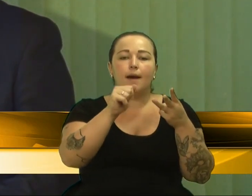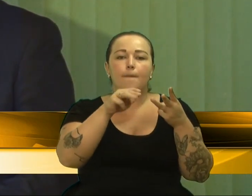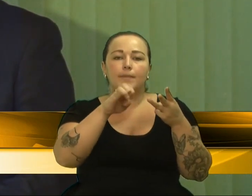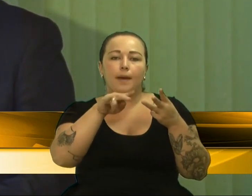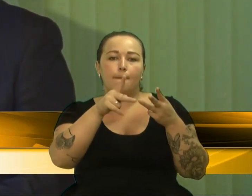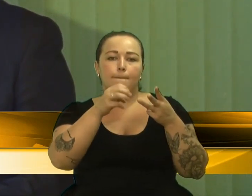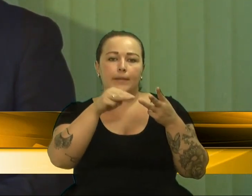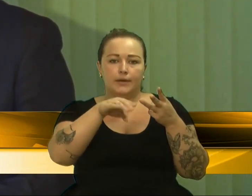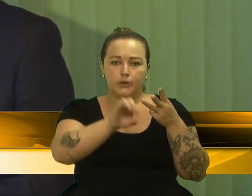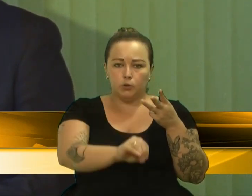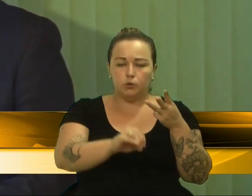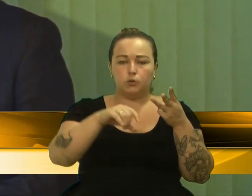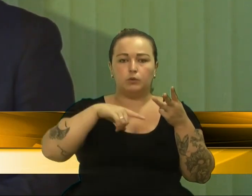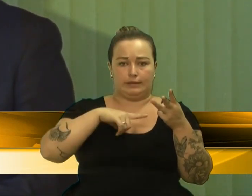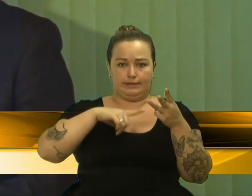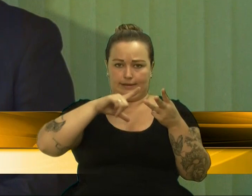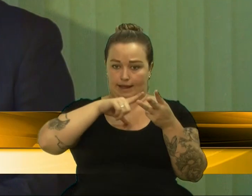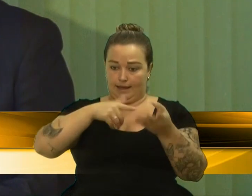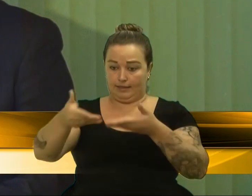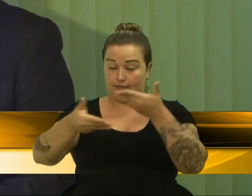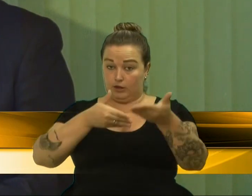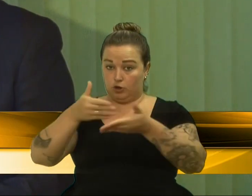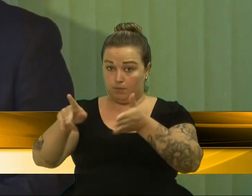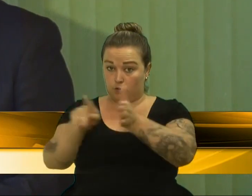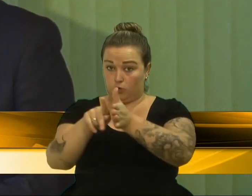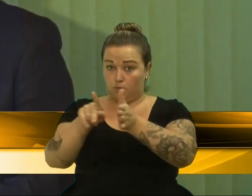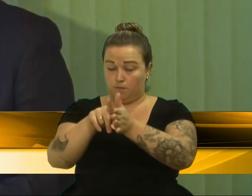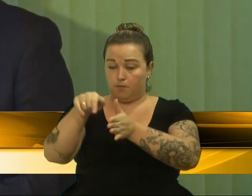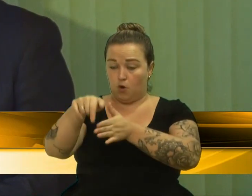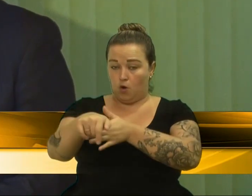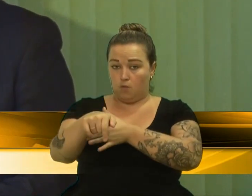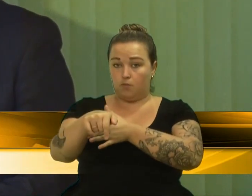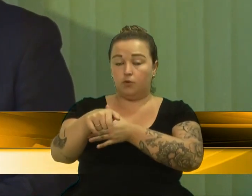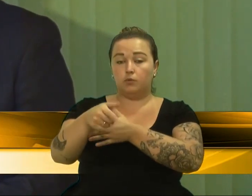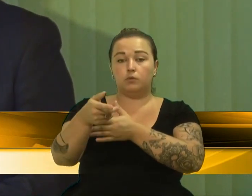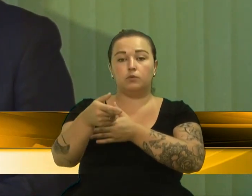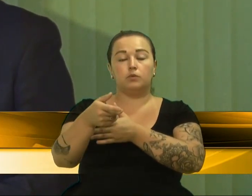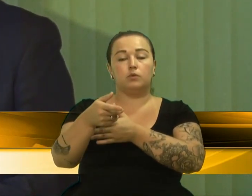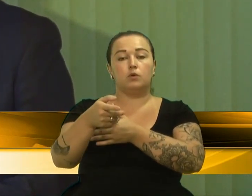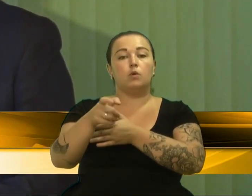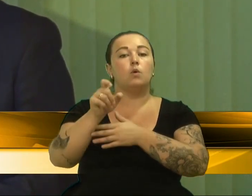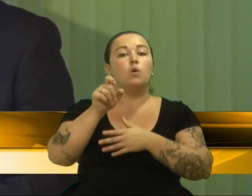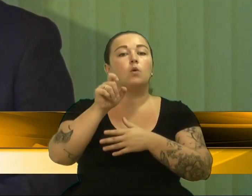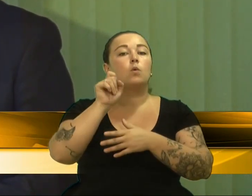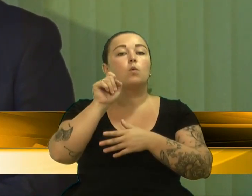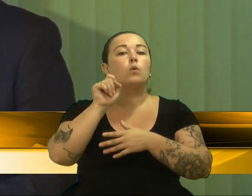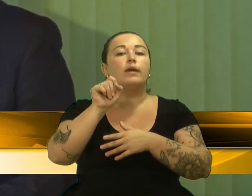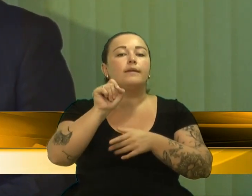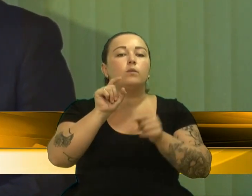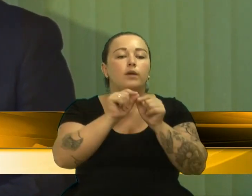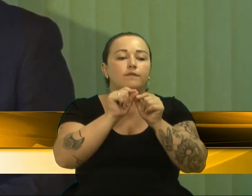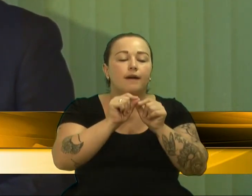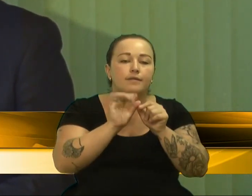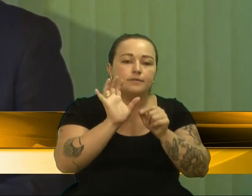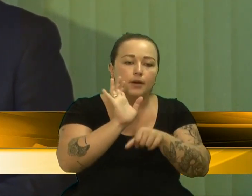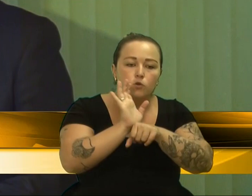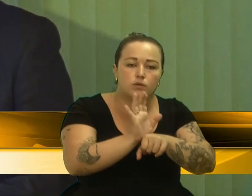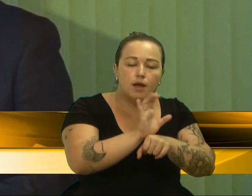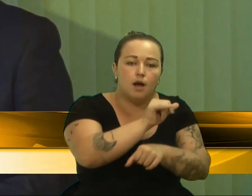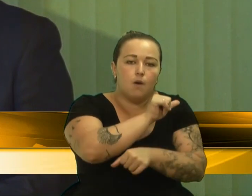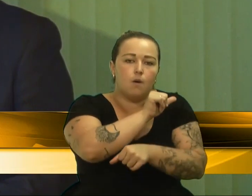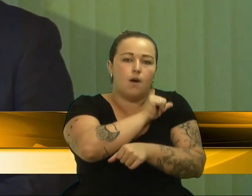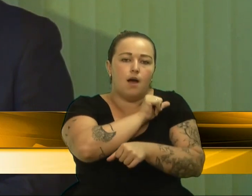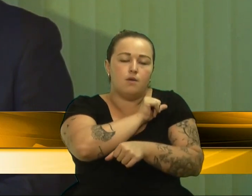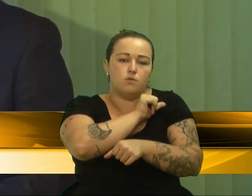atendimento nas redes básica e especializada de saúde para os encaminhamentos? 4. Qual o acompanhamento efetuado pela SMED com relação ao encaminhamento à rede